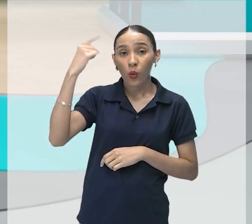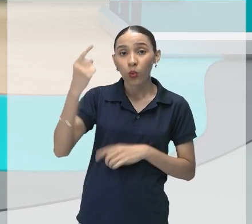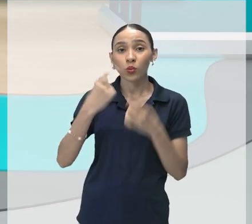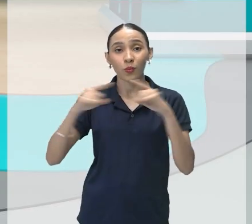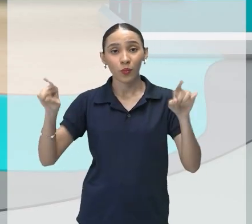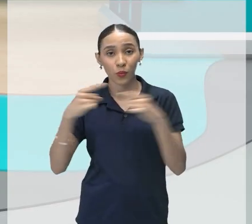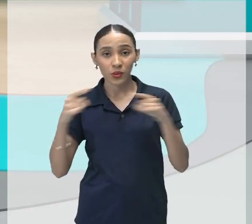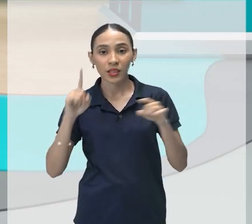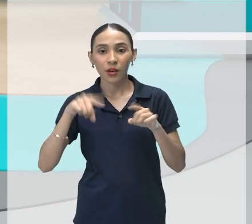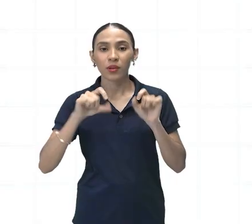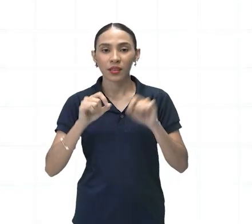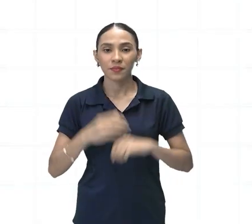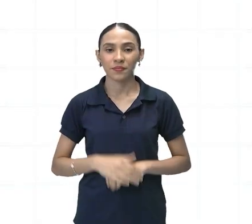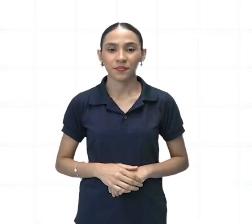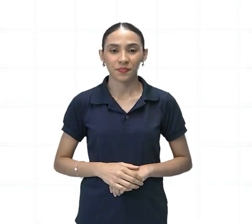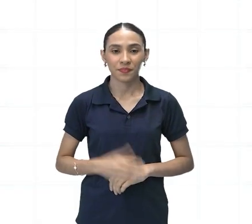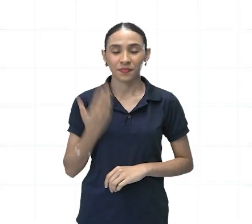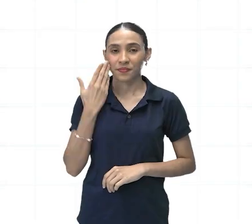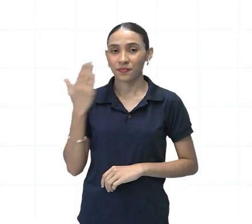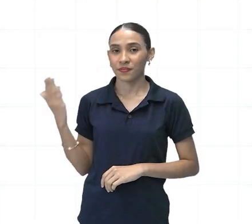que é o hip hop.